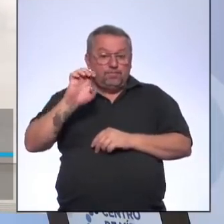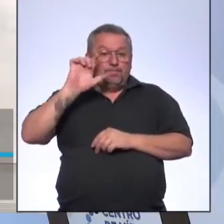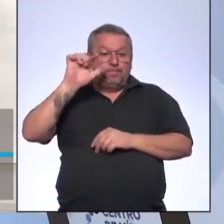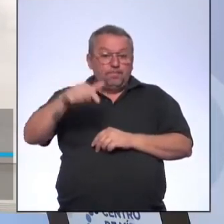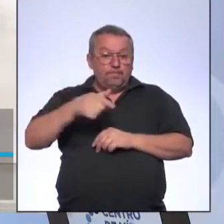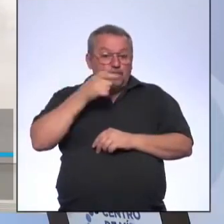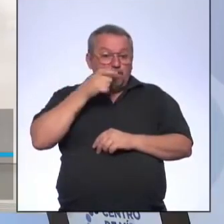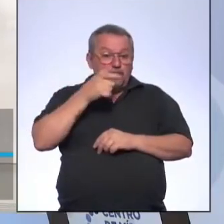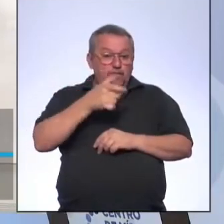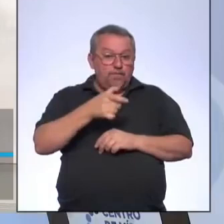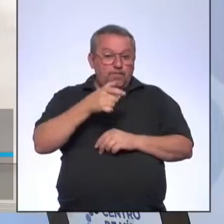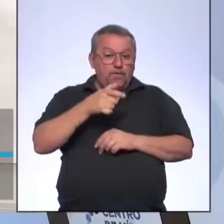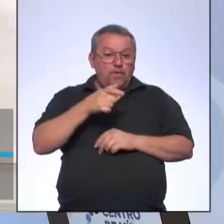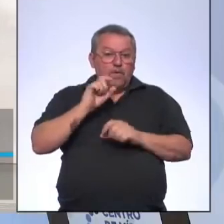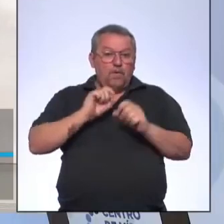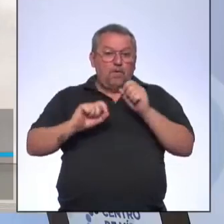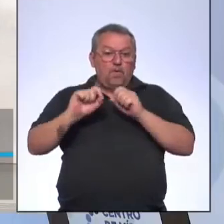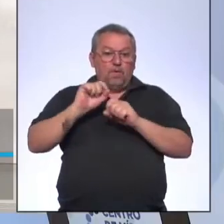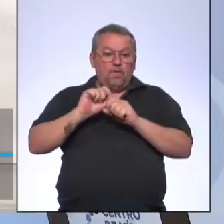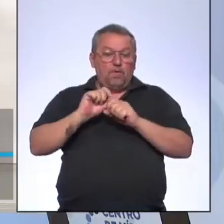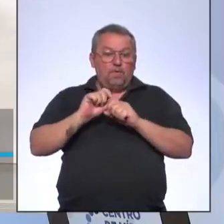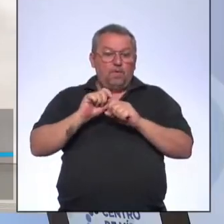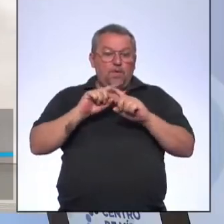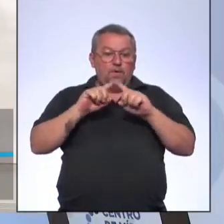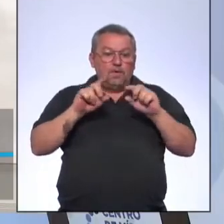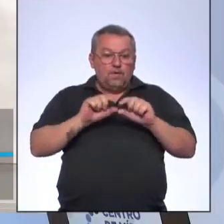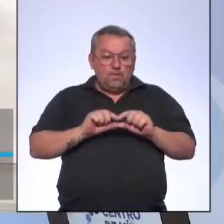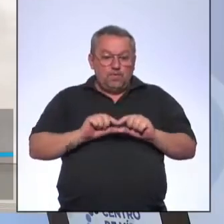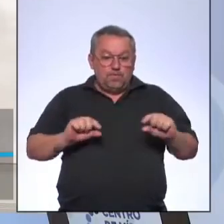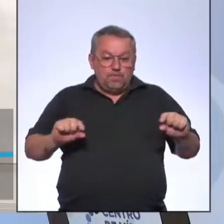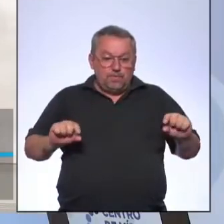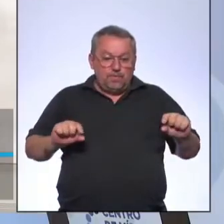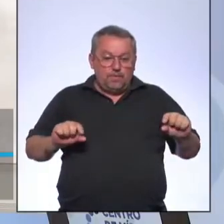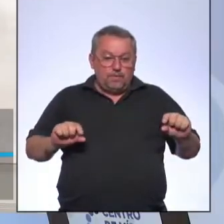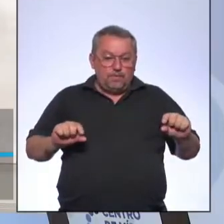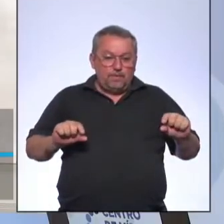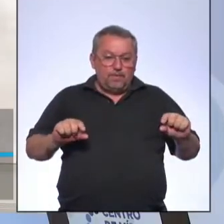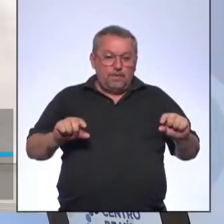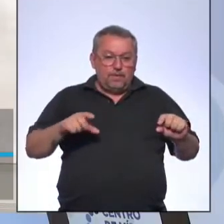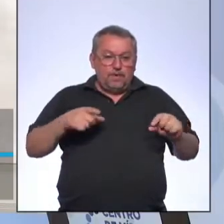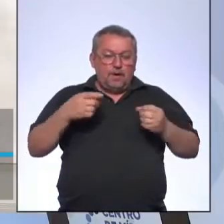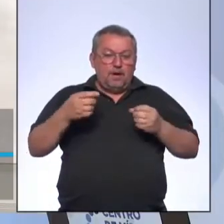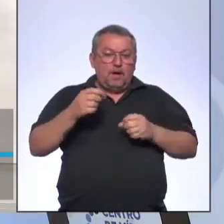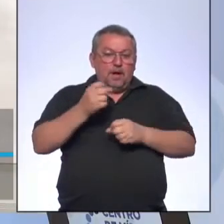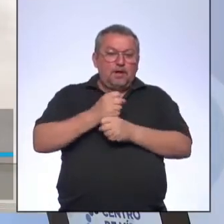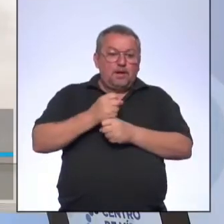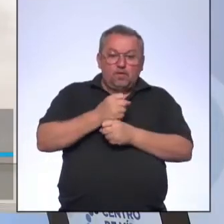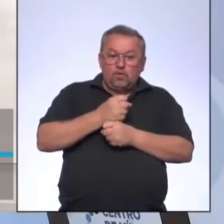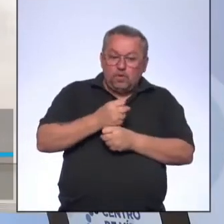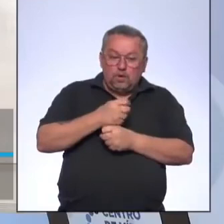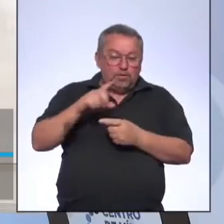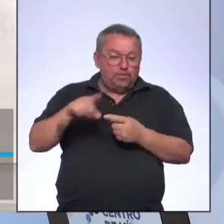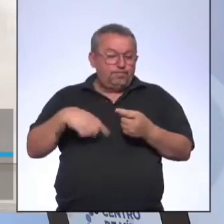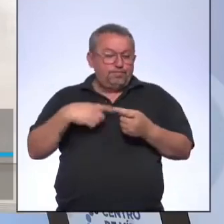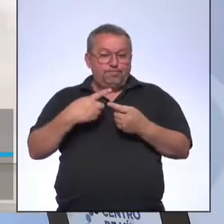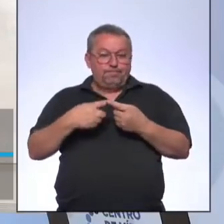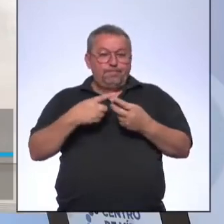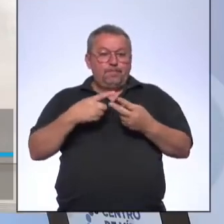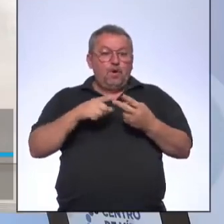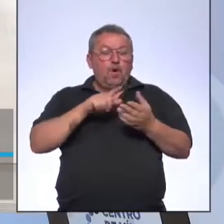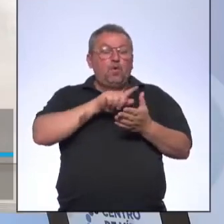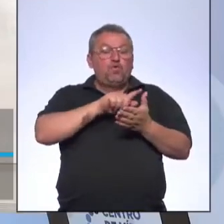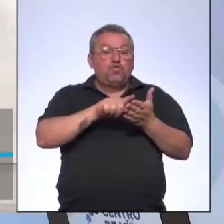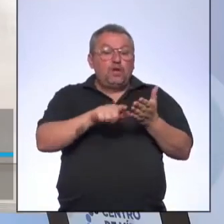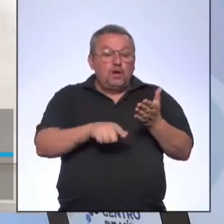vê a source. Source são aquelas frases que tem embaixo do texto. Ali traz o ano de publicação, o gênero